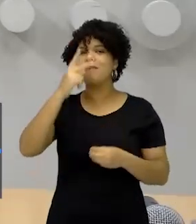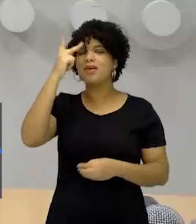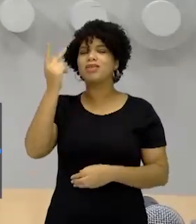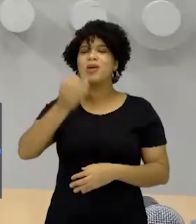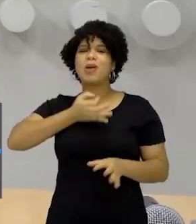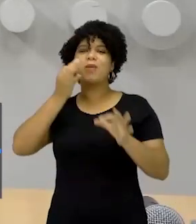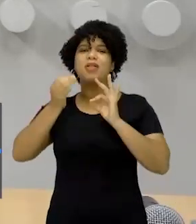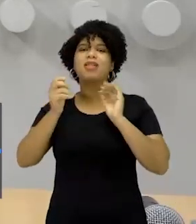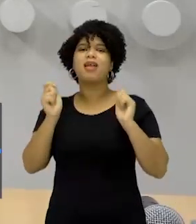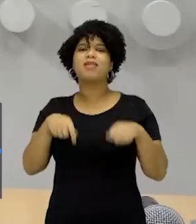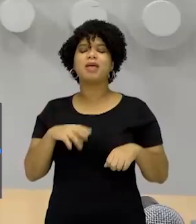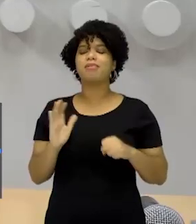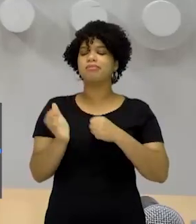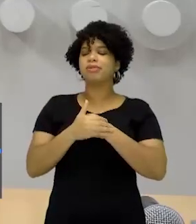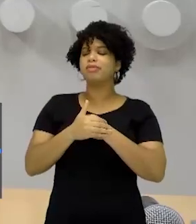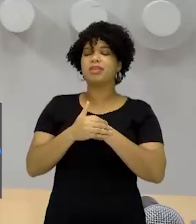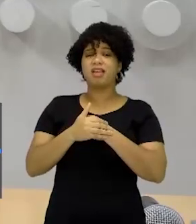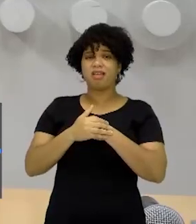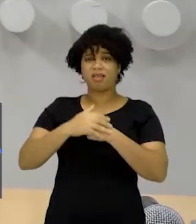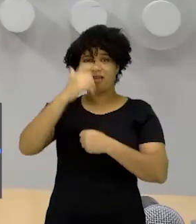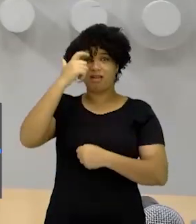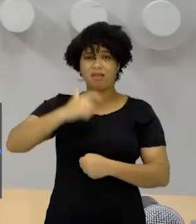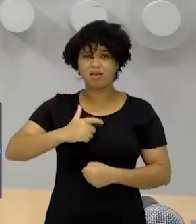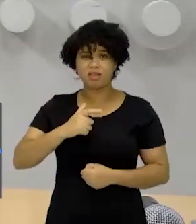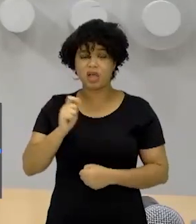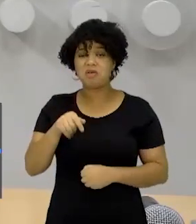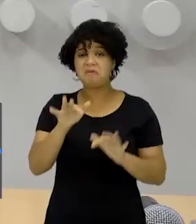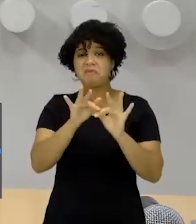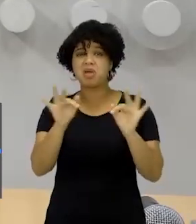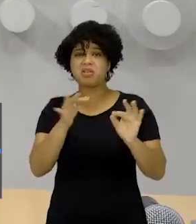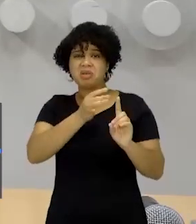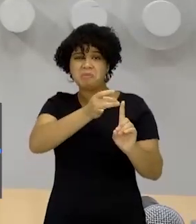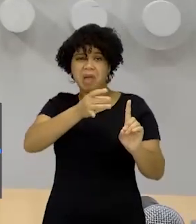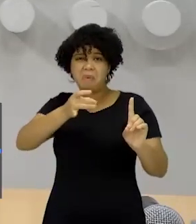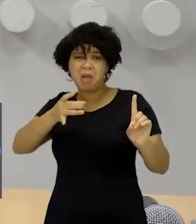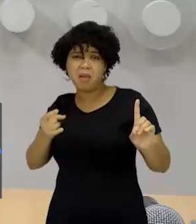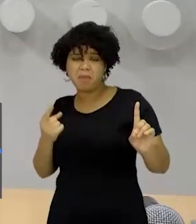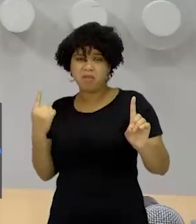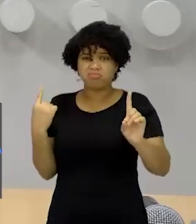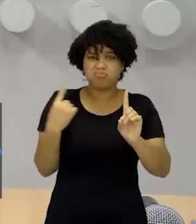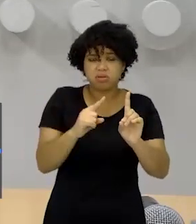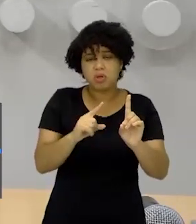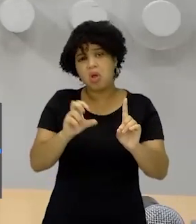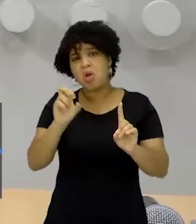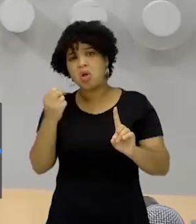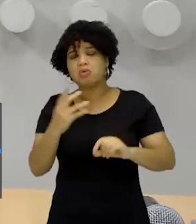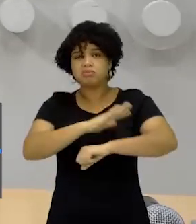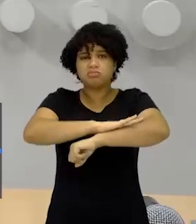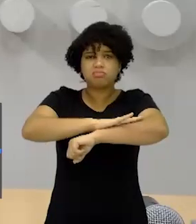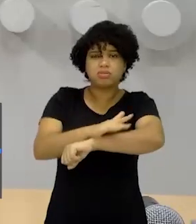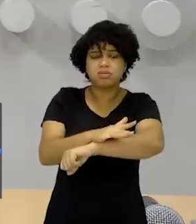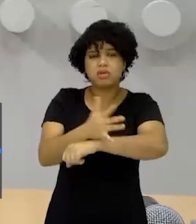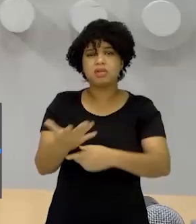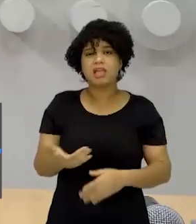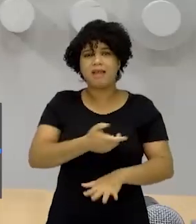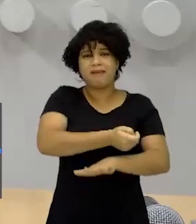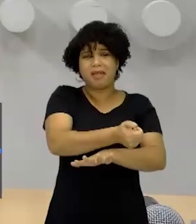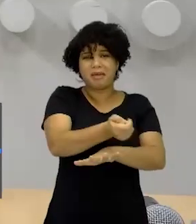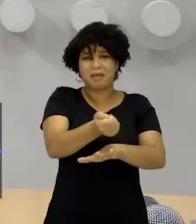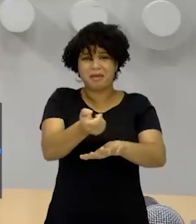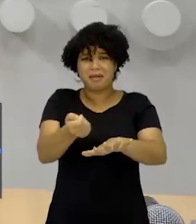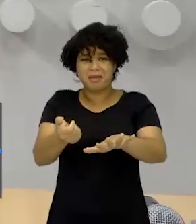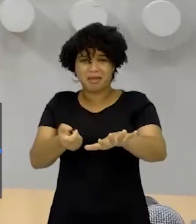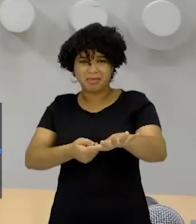poder instituído. Frases racistas e homofóbicas destiladas, fake news distribuídas como